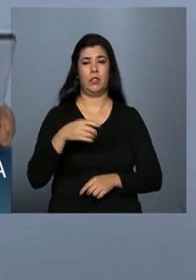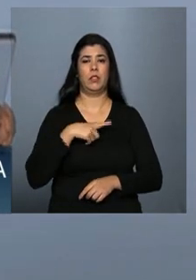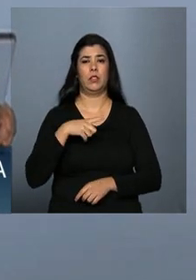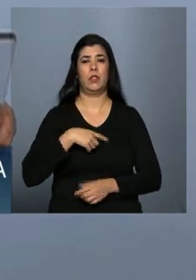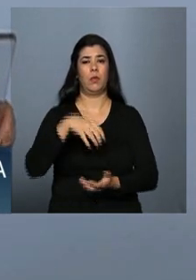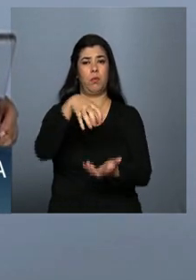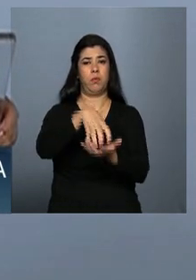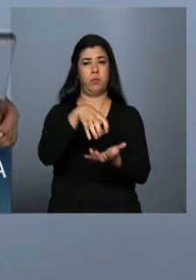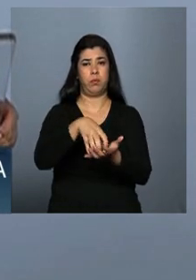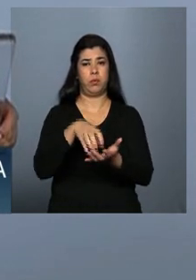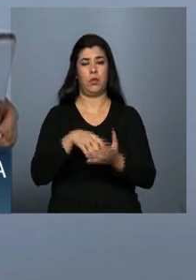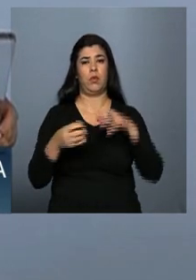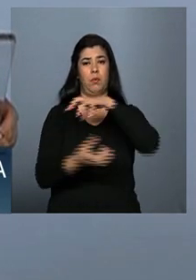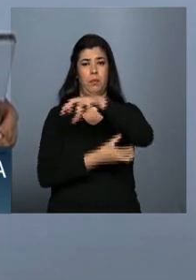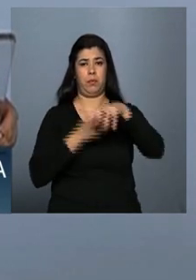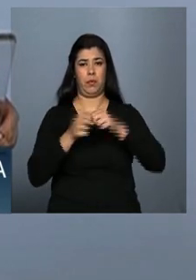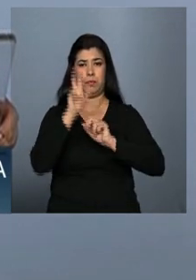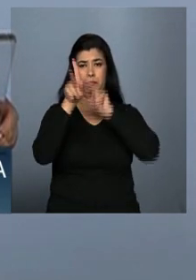Movimentos Populares,